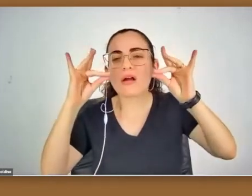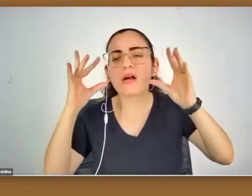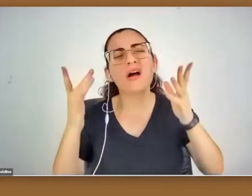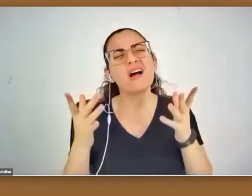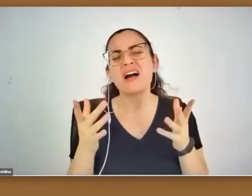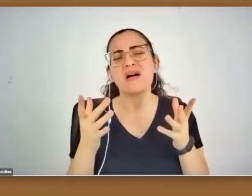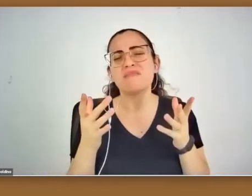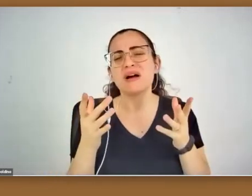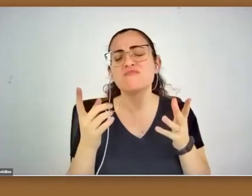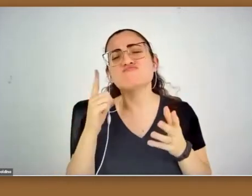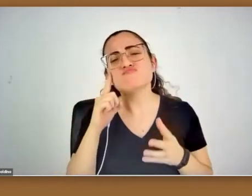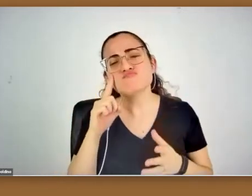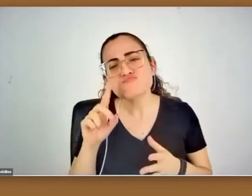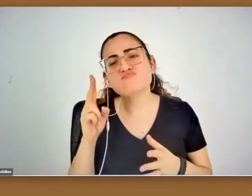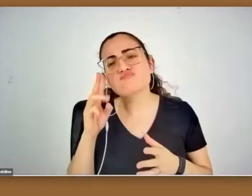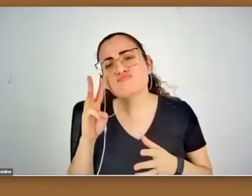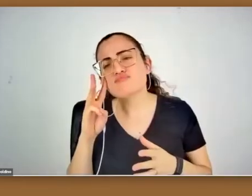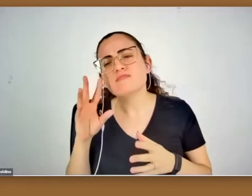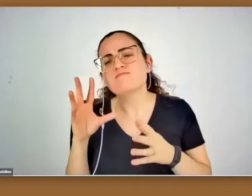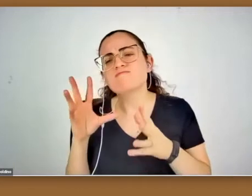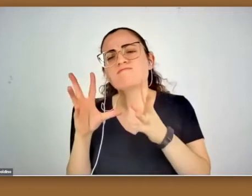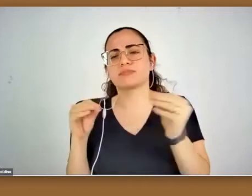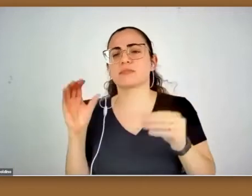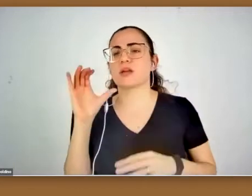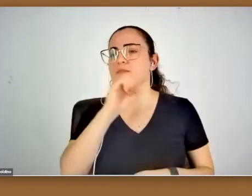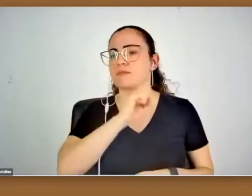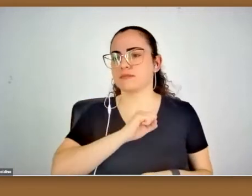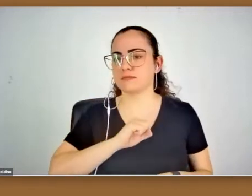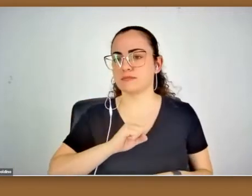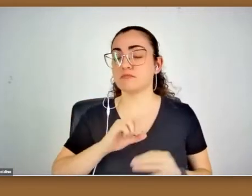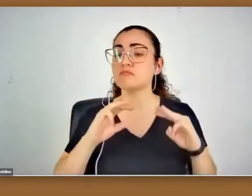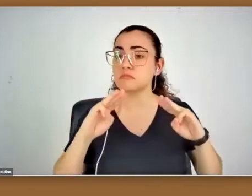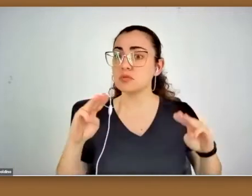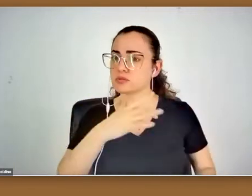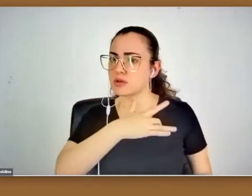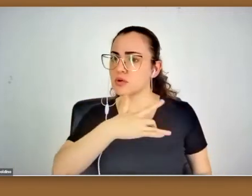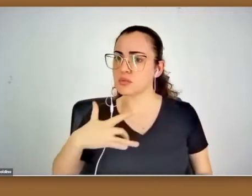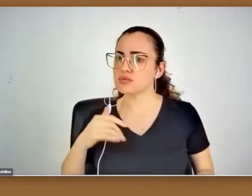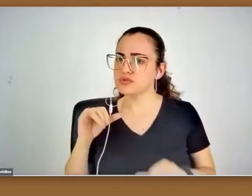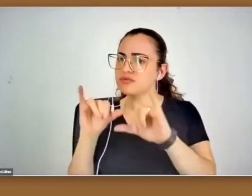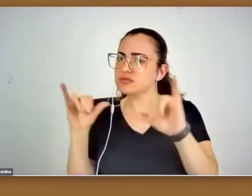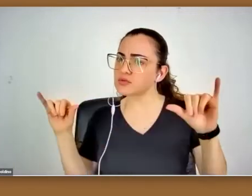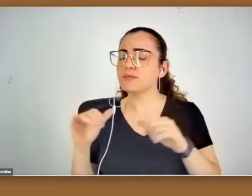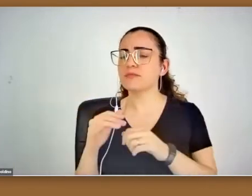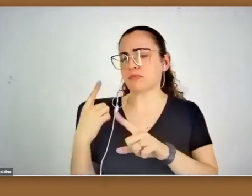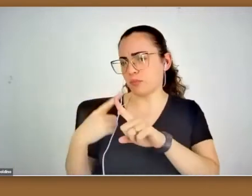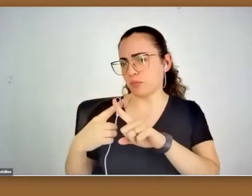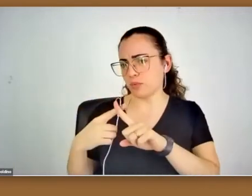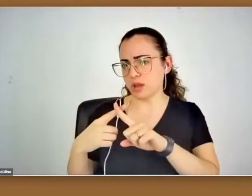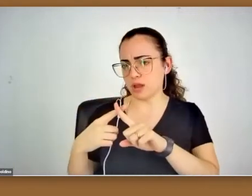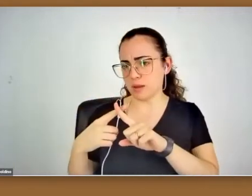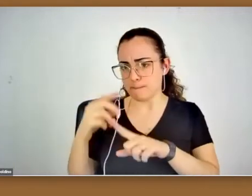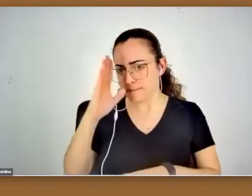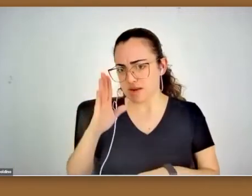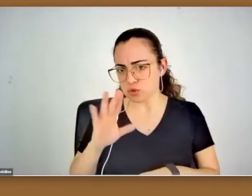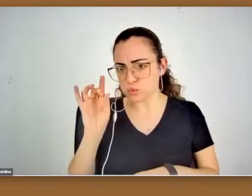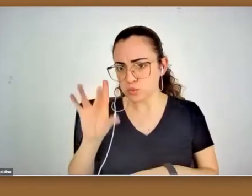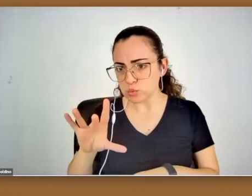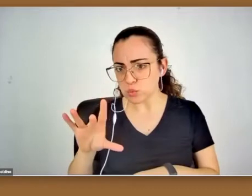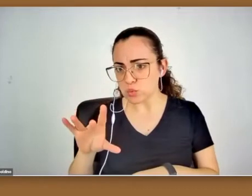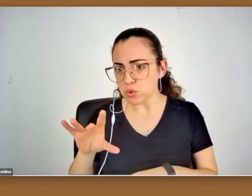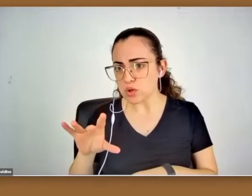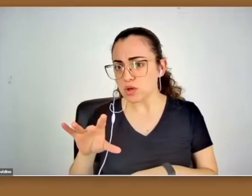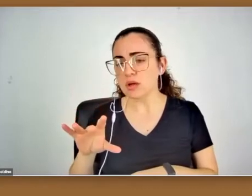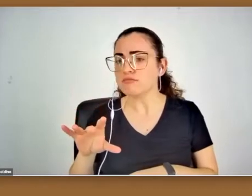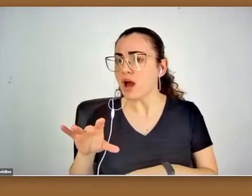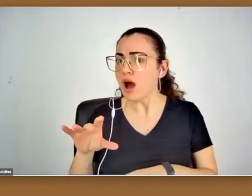grave. E aí, beleza. Né? Essa doença ela já existe em outros lugares fora do Brasil, ela é nova no Brasil,